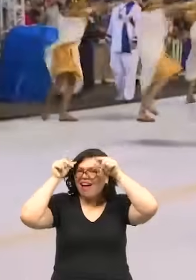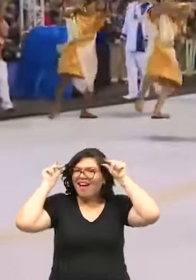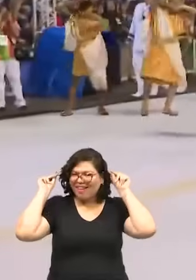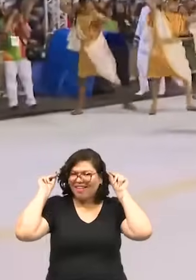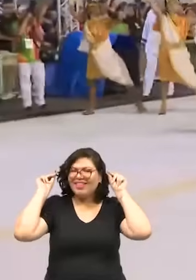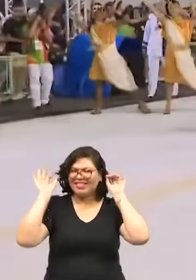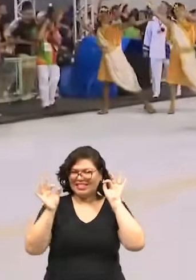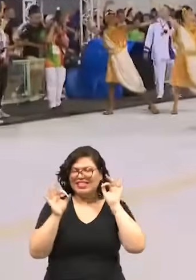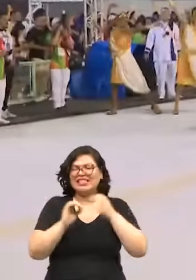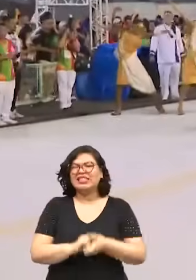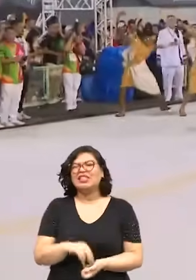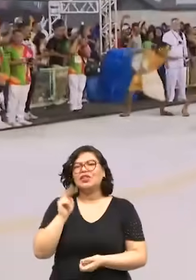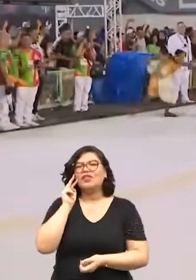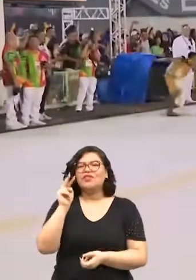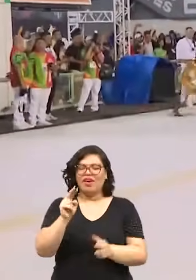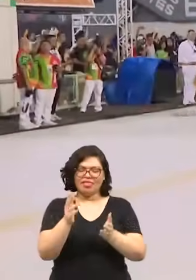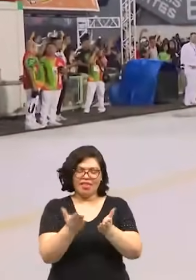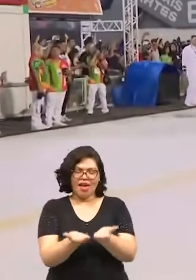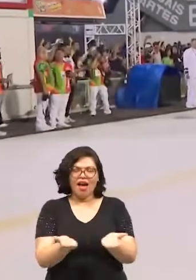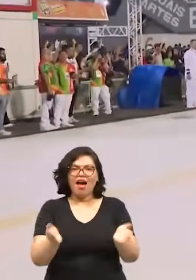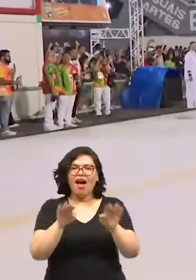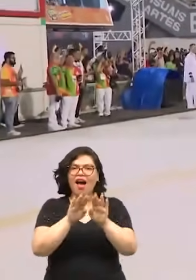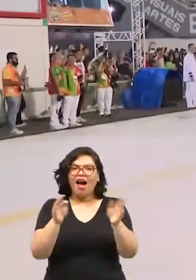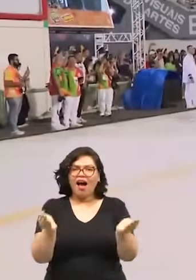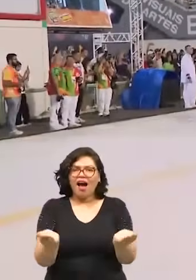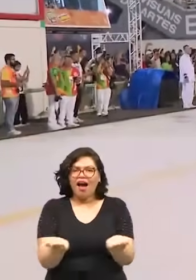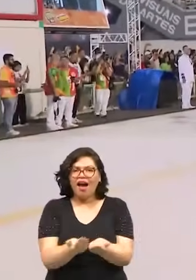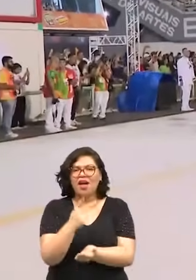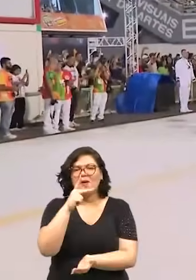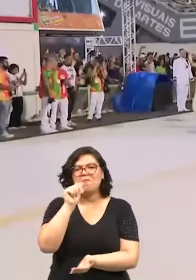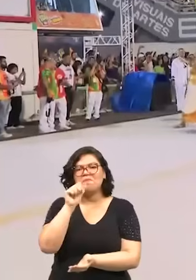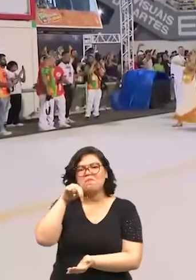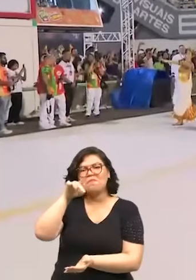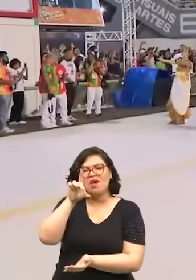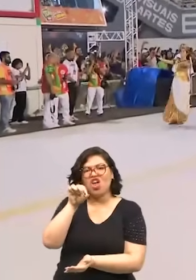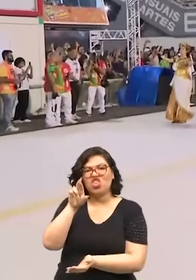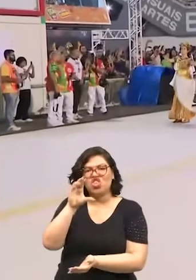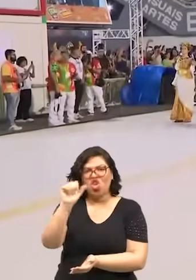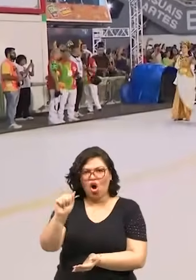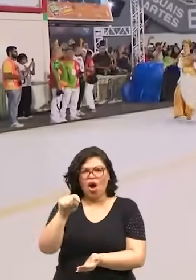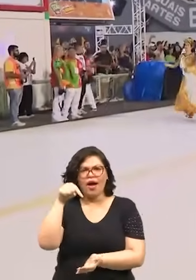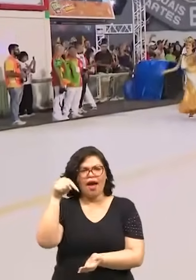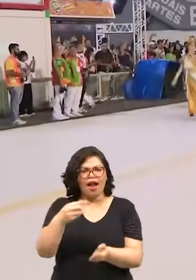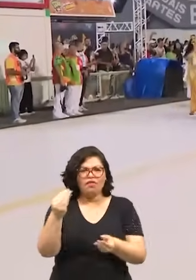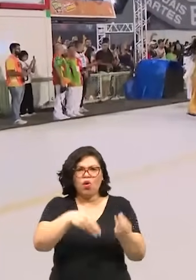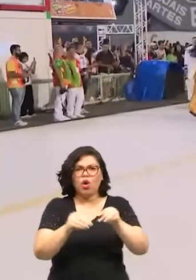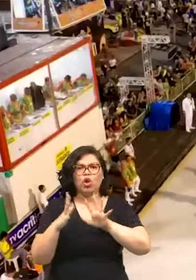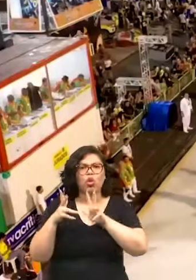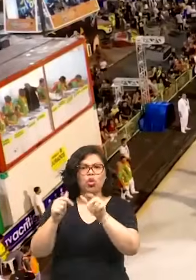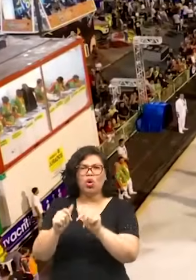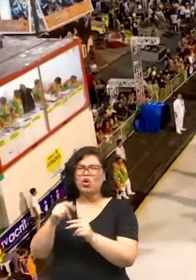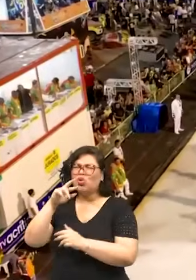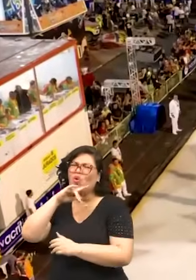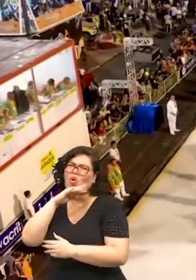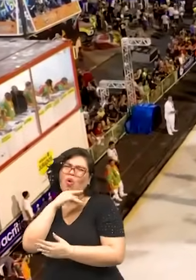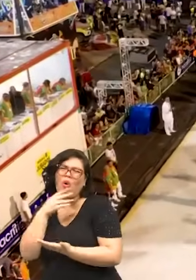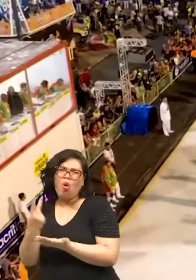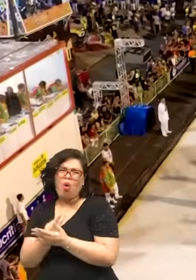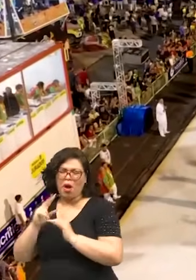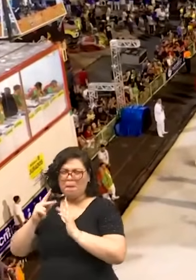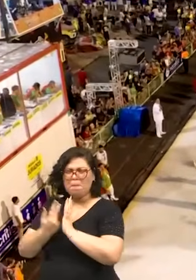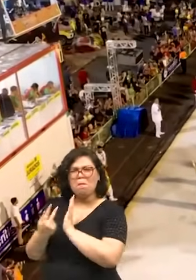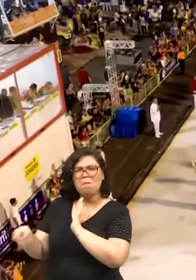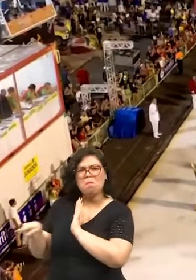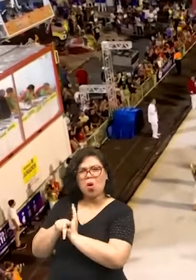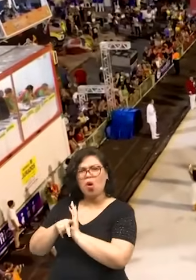meio tem a caixinha de Pandora, né? Que lá foi guardada todas as mazelas, né? Do mundo, da humanidade. Então ali